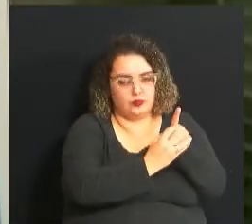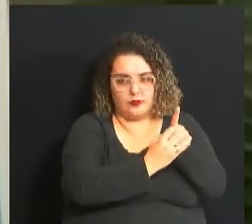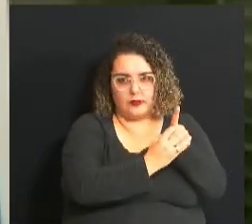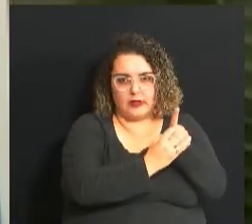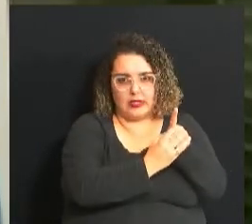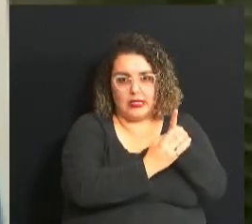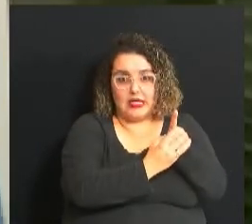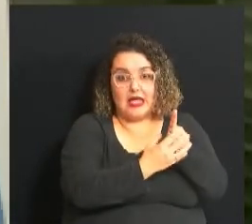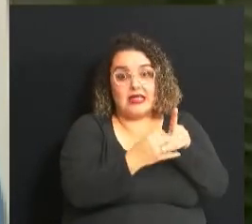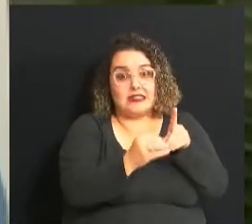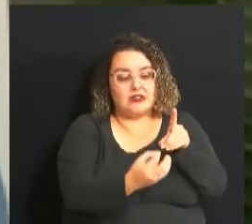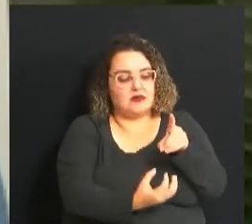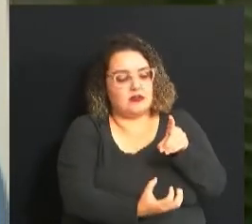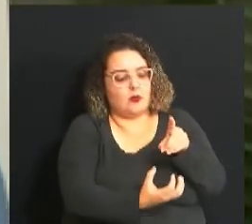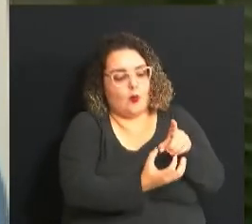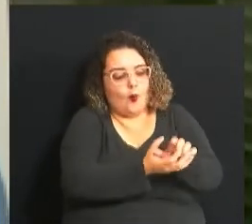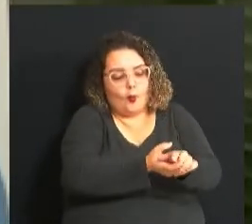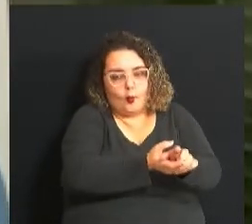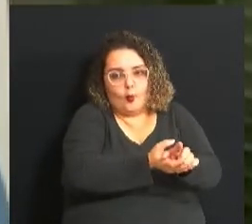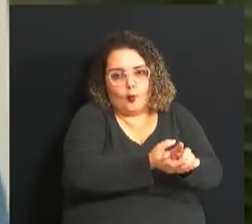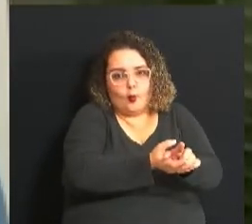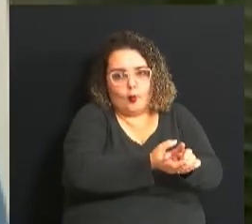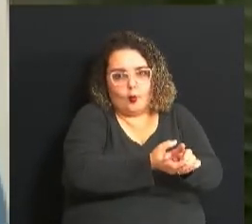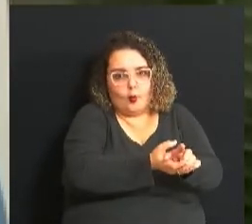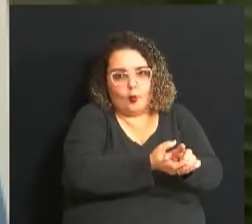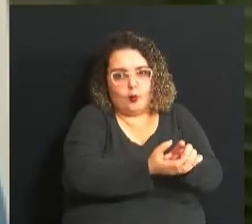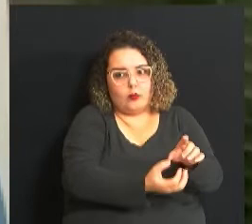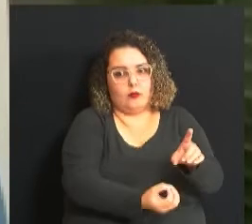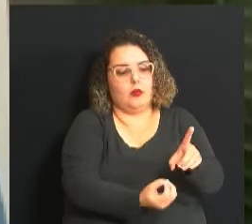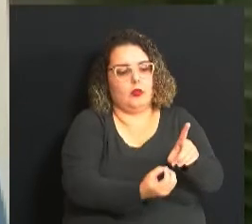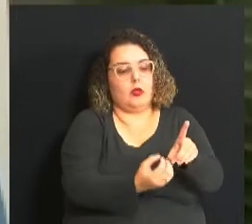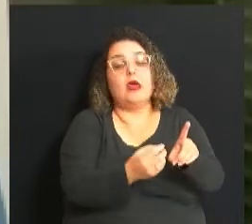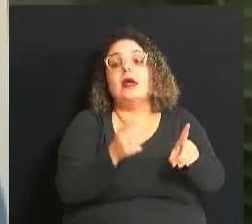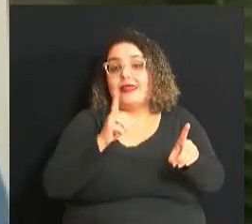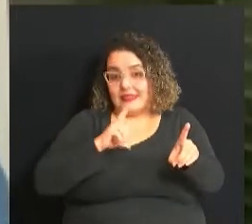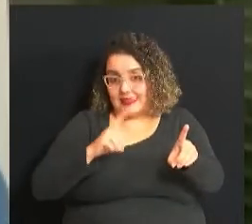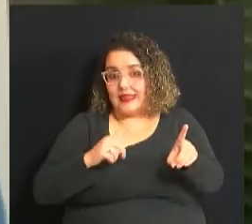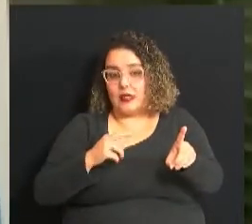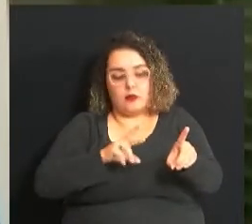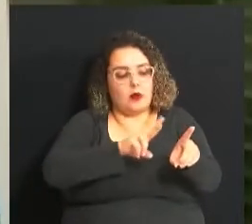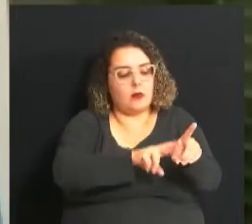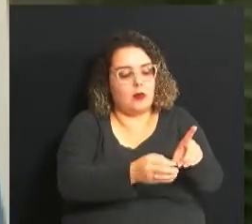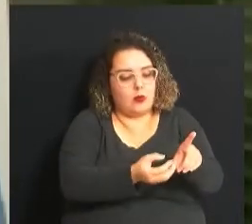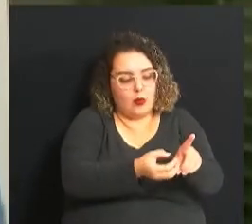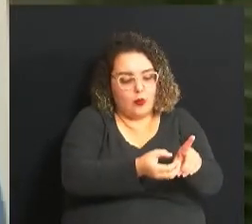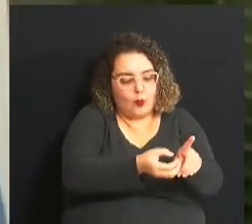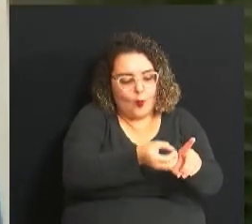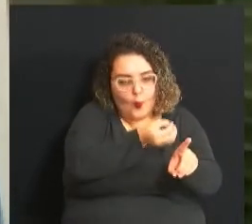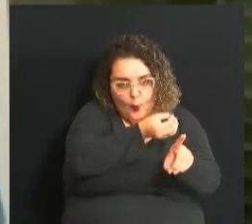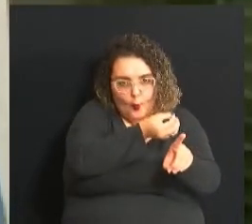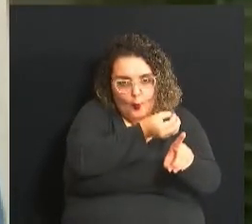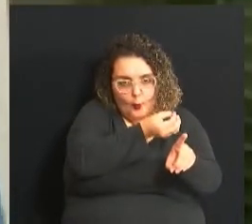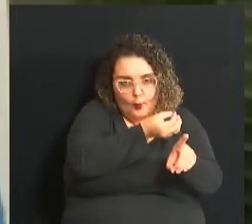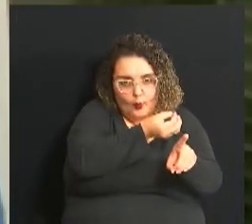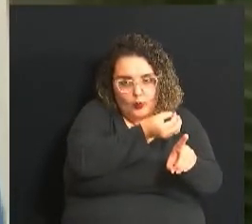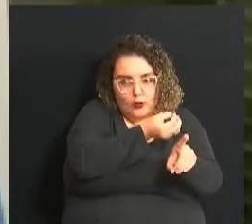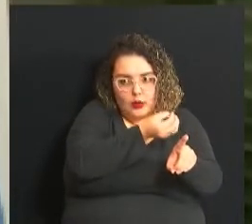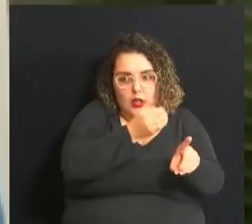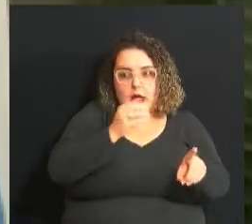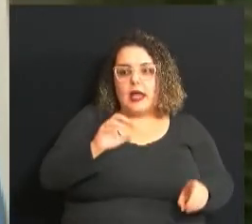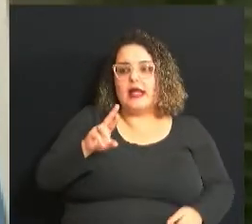corpo, existem situações que o testículo fica dentro do corpo, não desce para a bolsa. Nós chamamos de